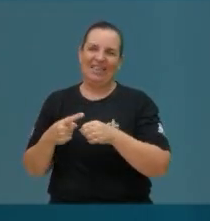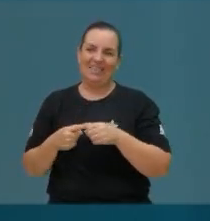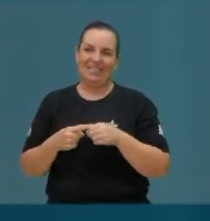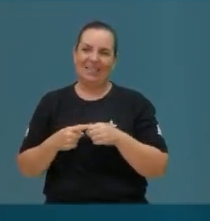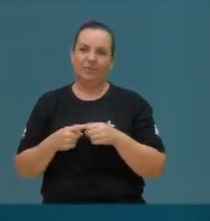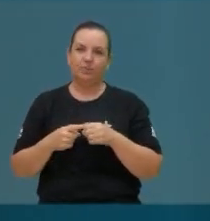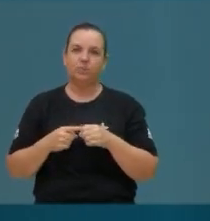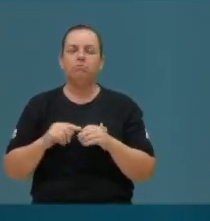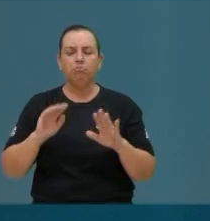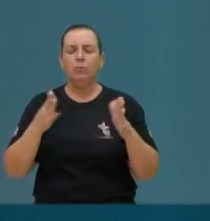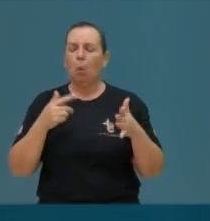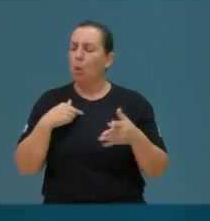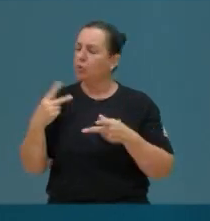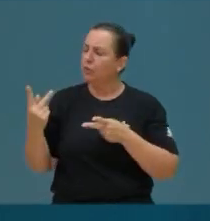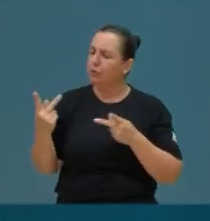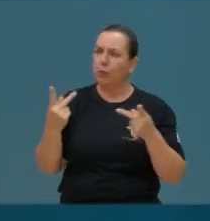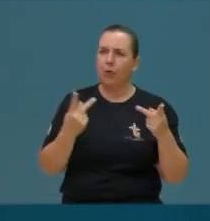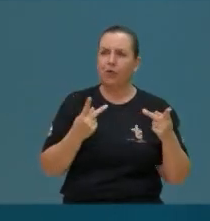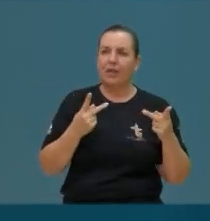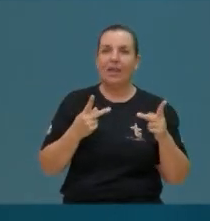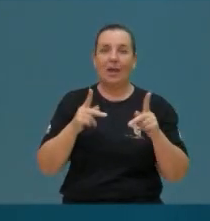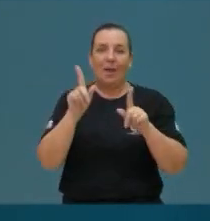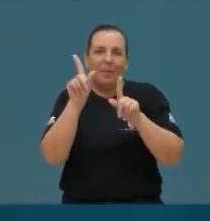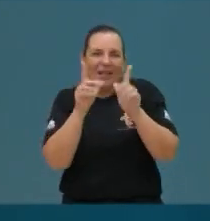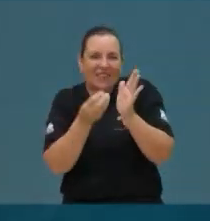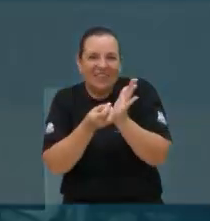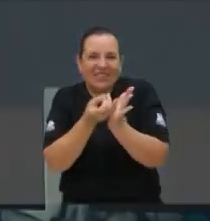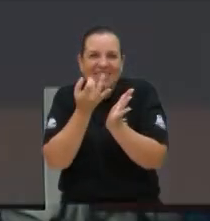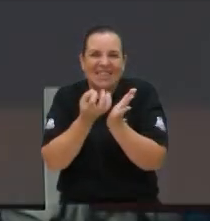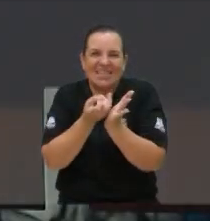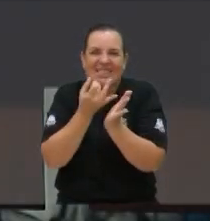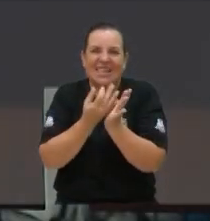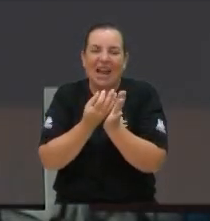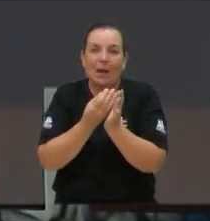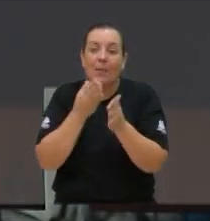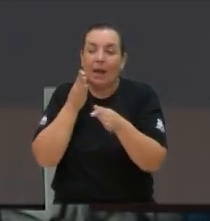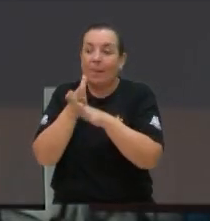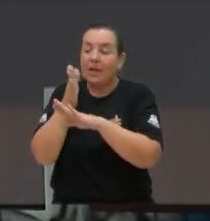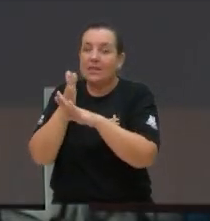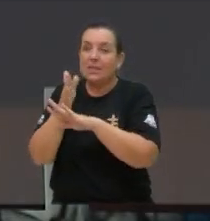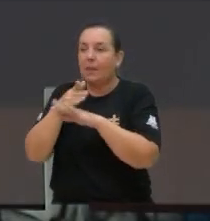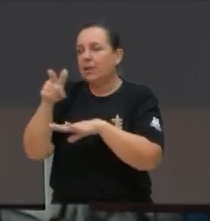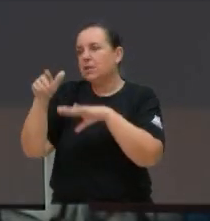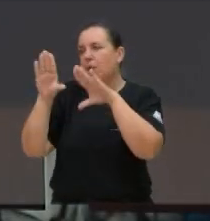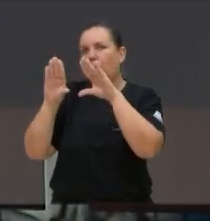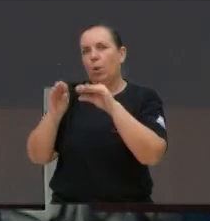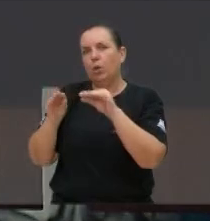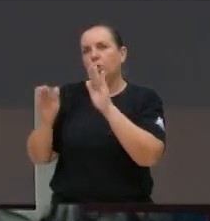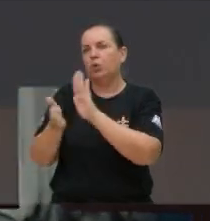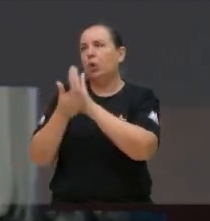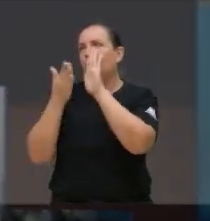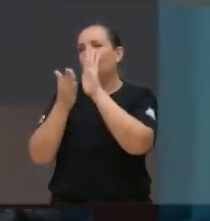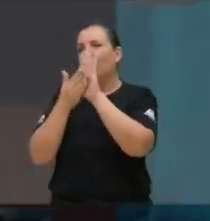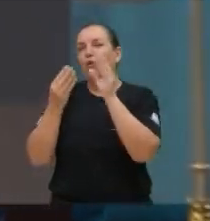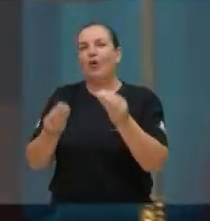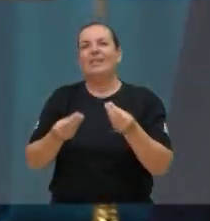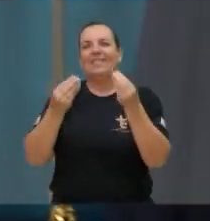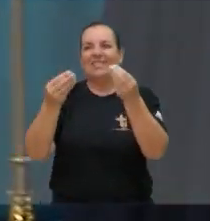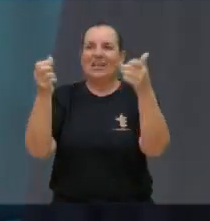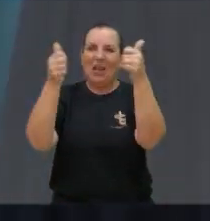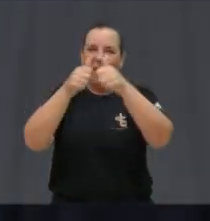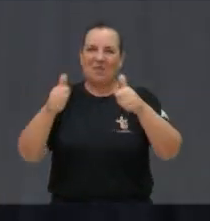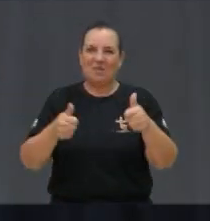fui convidado pela TV Evangelizar para participar dessa noite de louvor, trazendo comigo a imagem